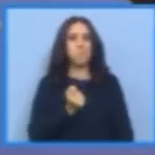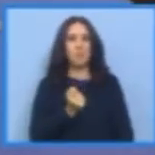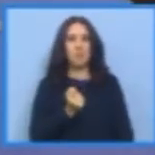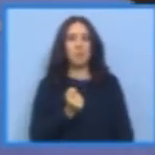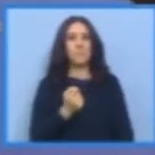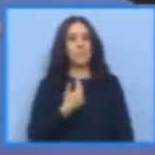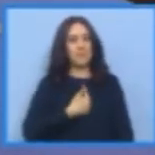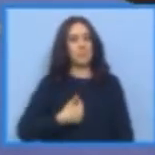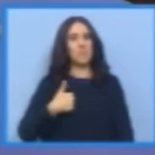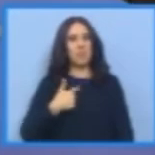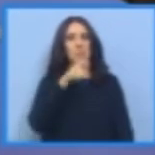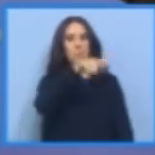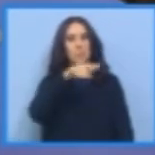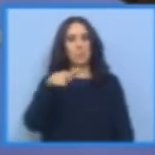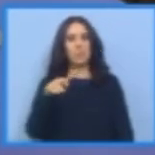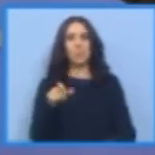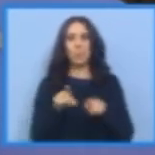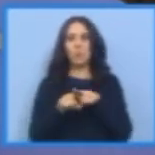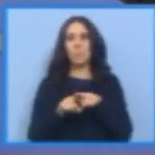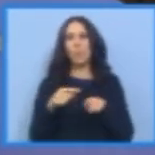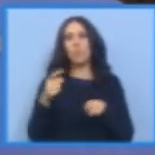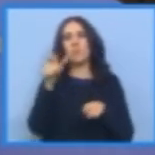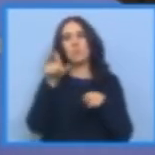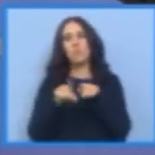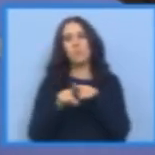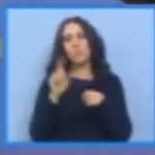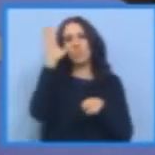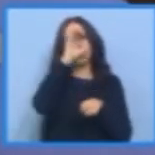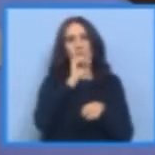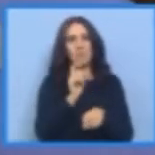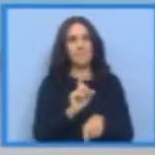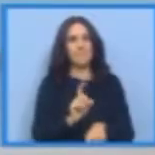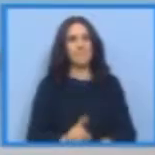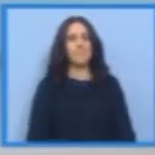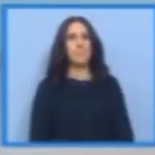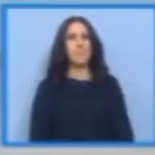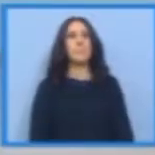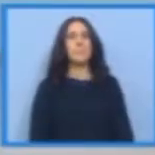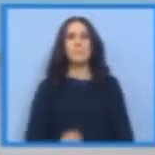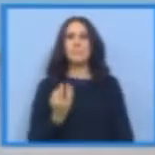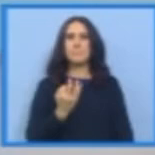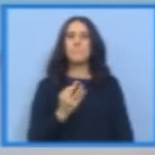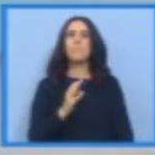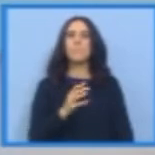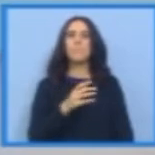entre cristãos um irmão explorar outro irmão. O que pode fazer no seu dia-a-dia